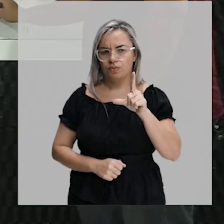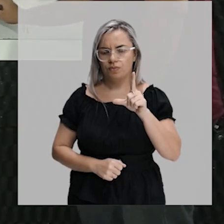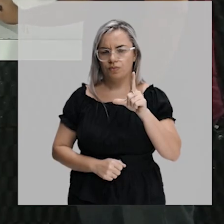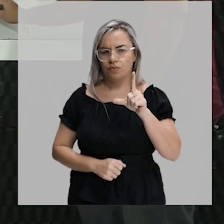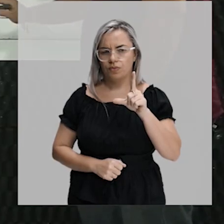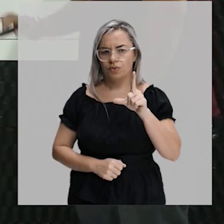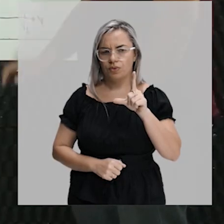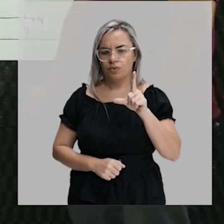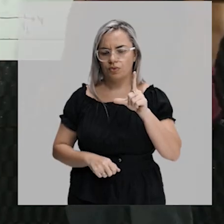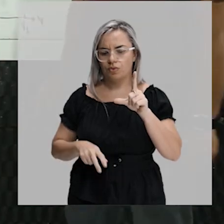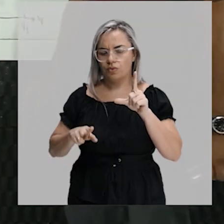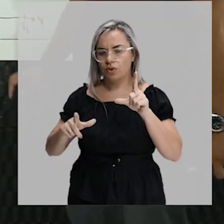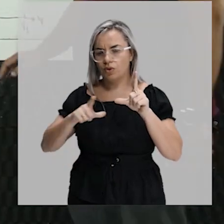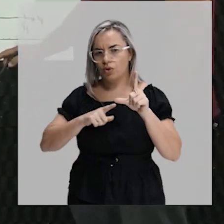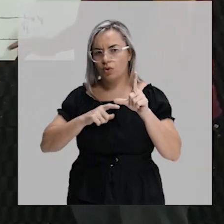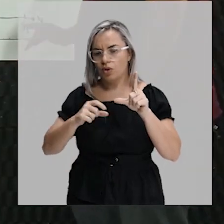pequena.